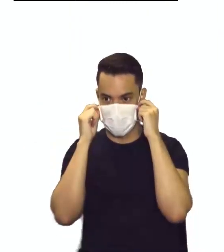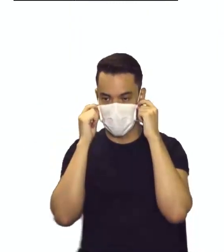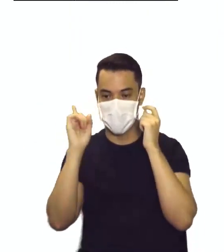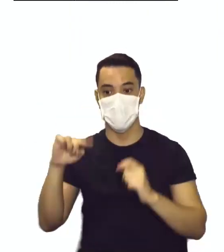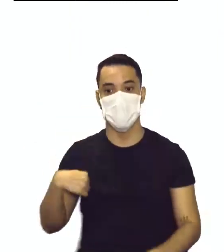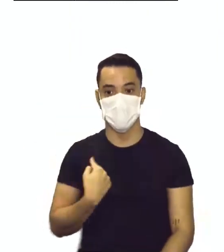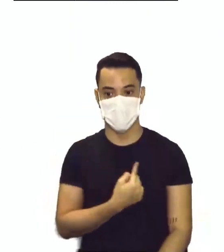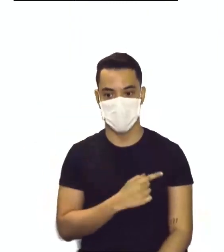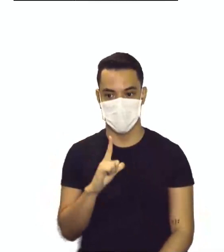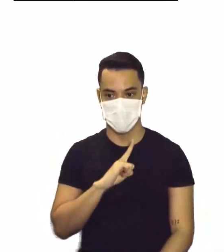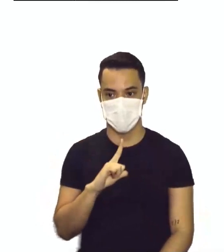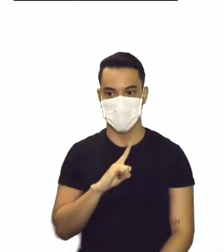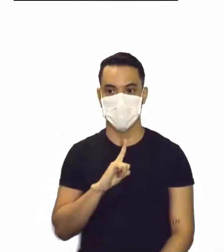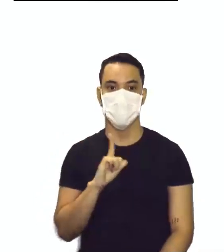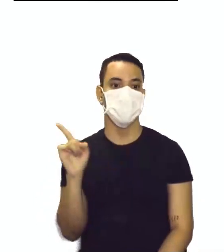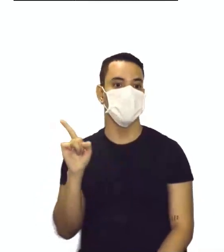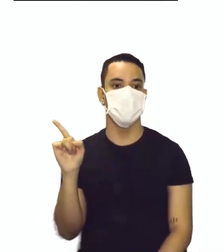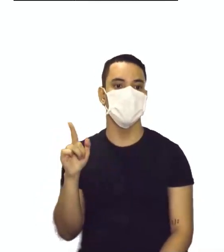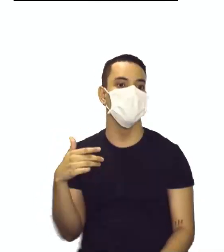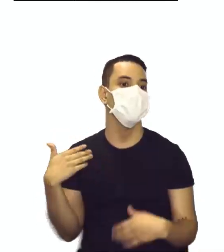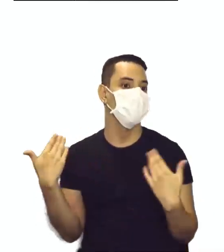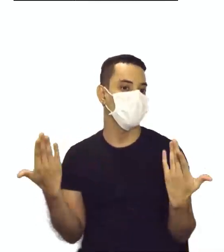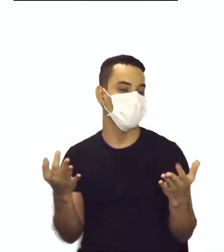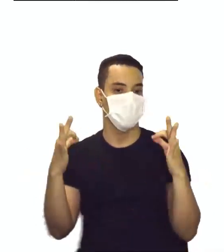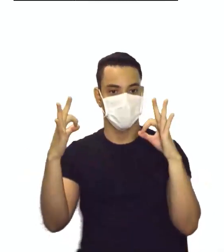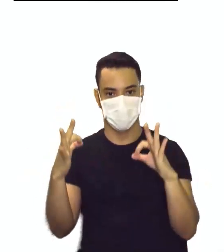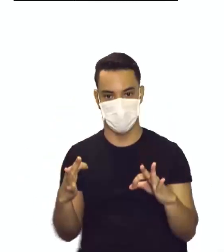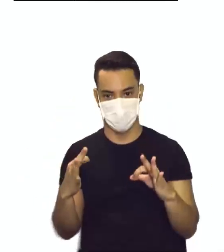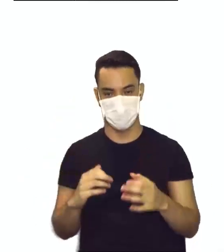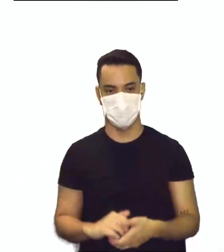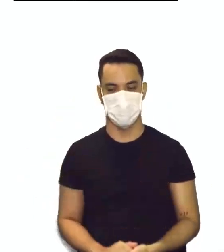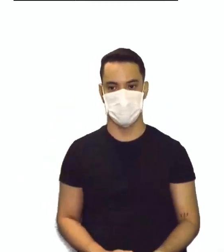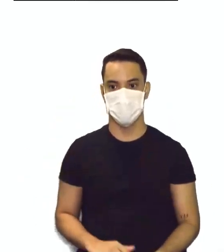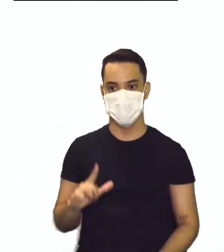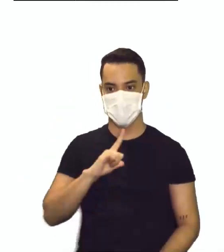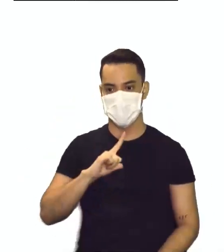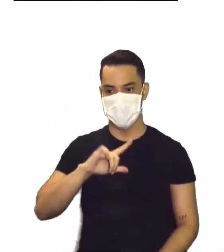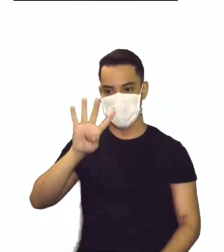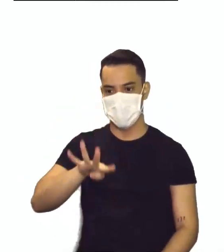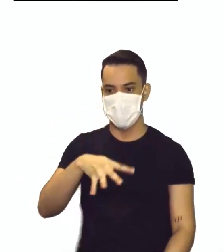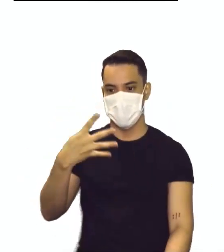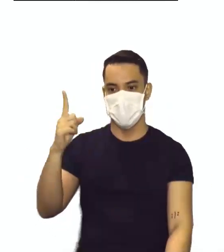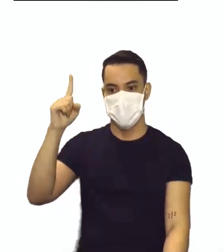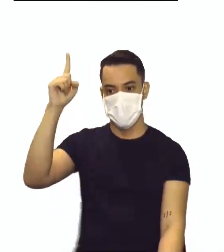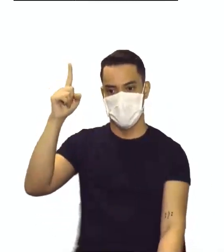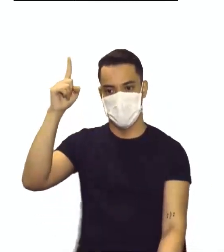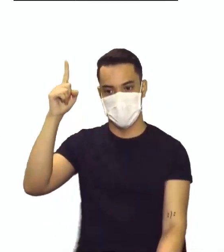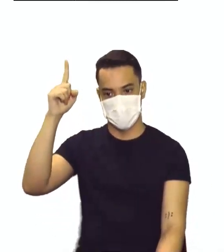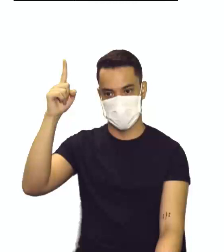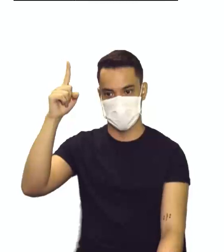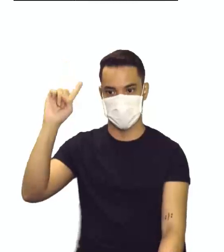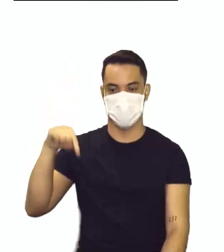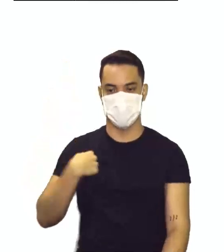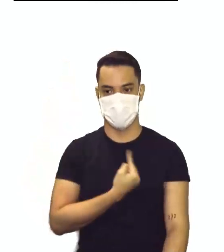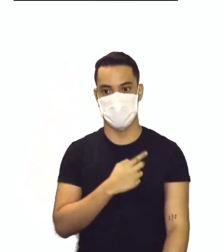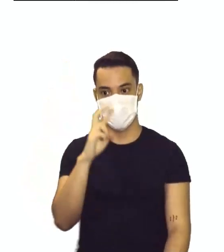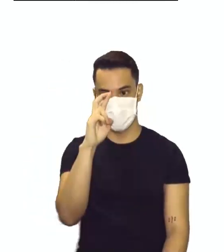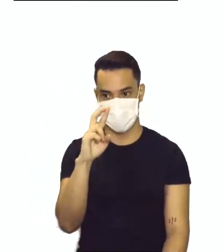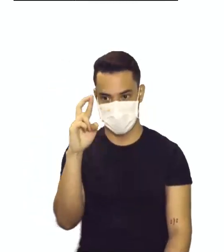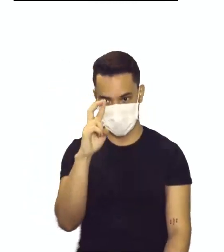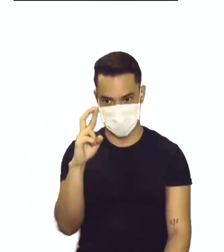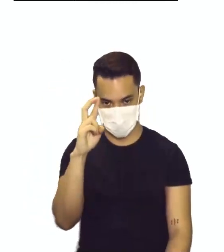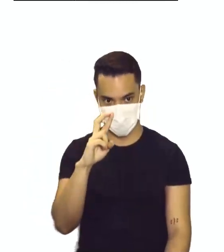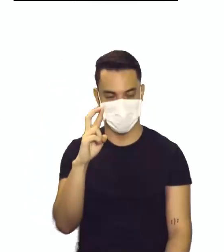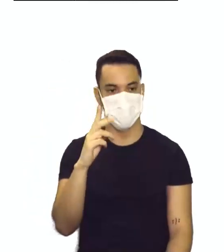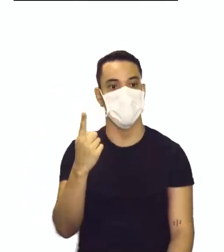Nós temos aqui, vamos marcar a alternativa correta. Olha só, a tabelinha está ali no canto de novo, para que a gente possa observar.